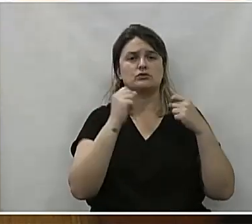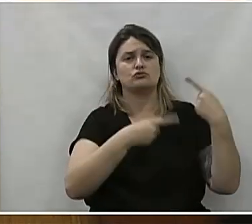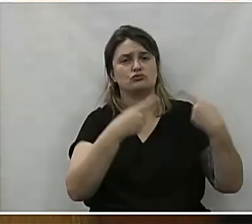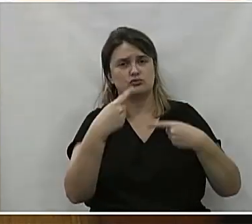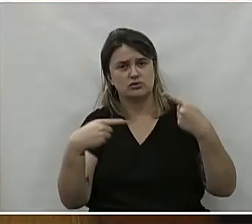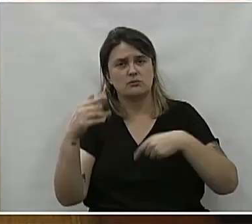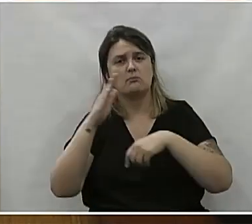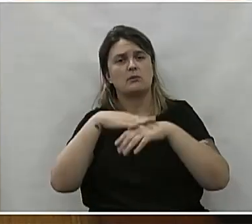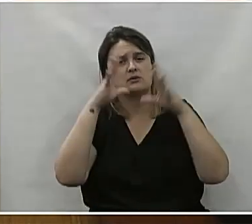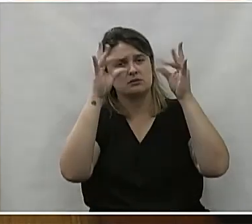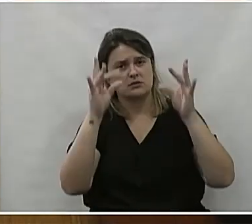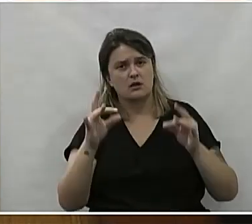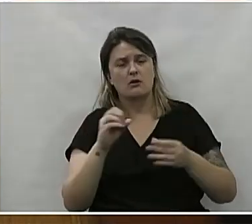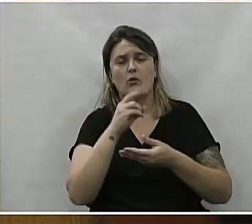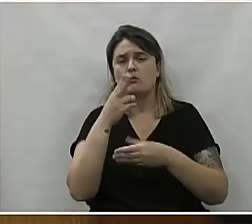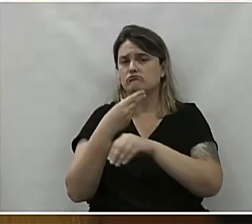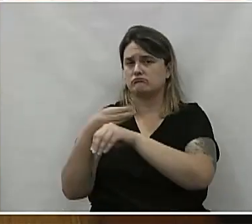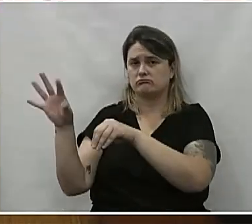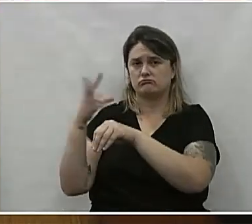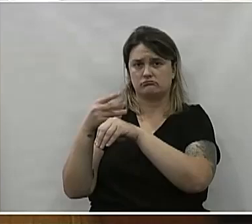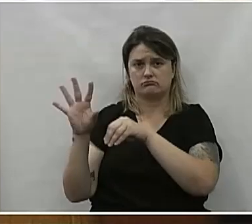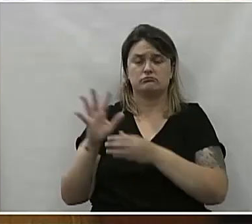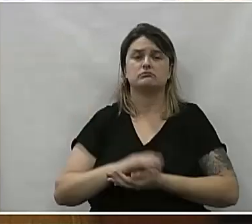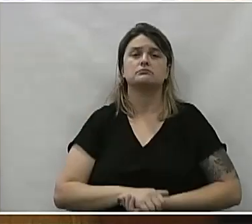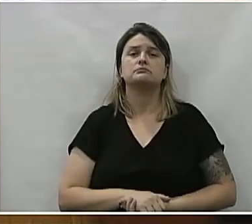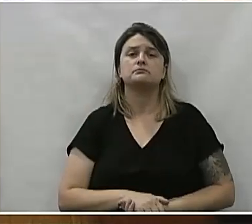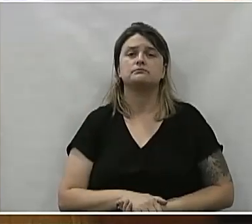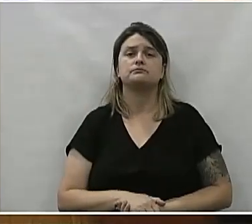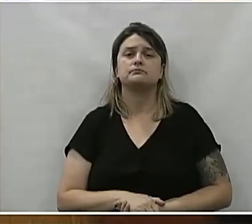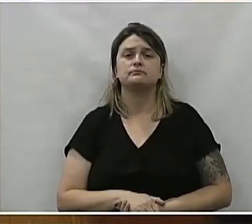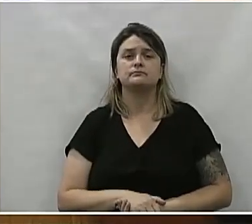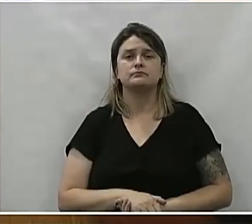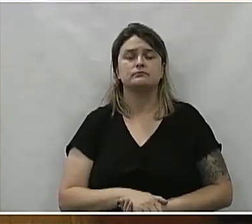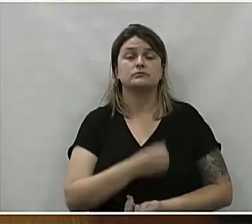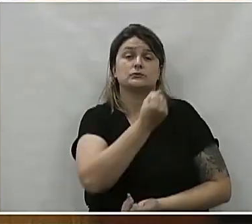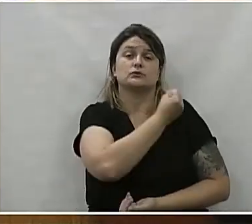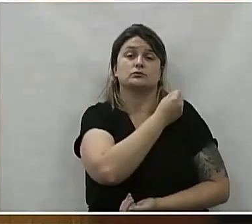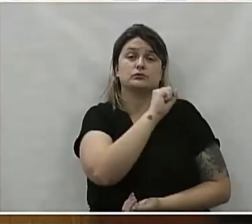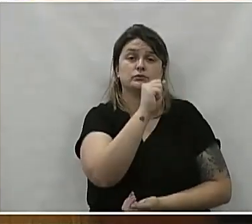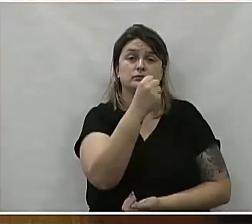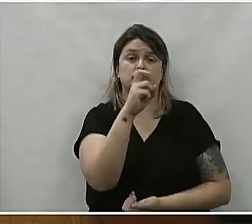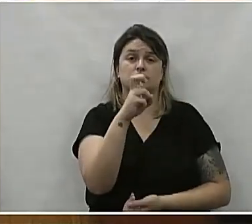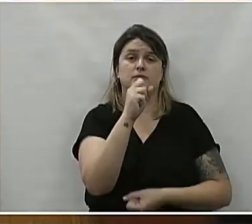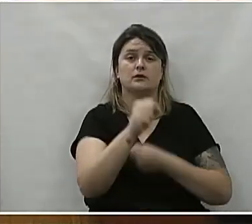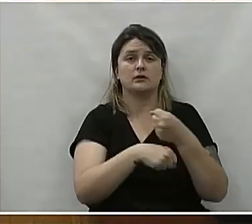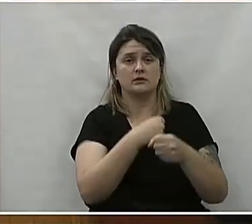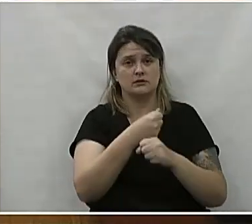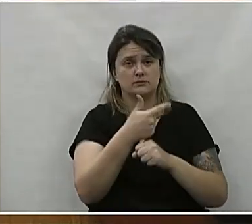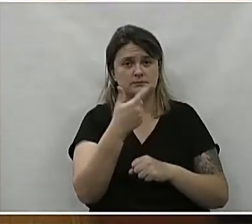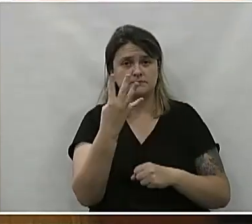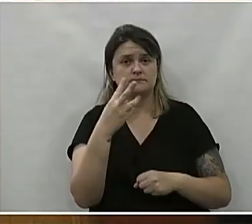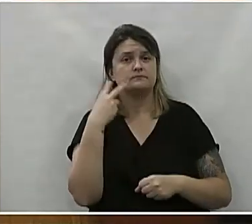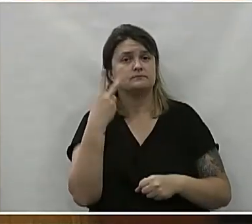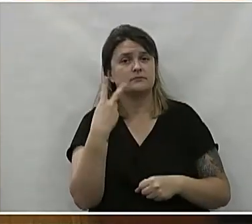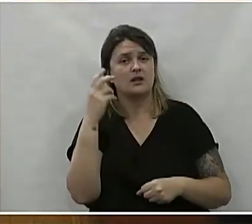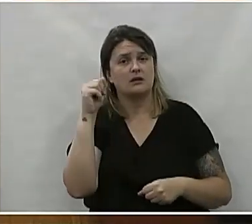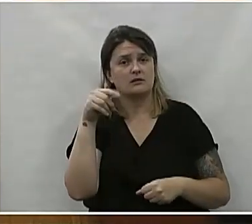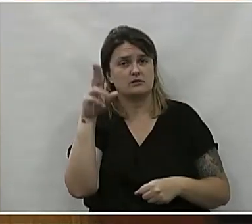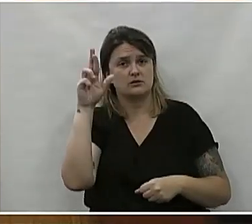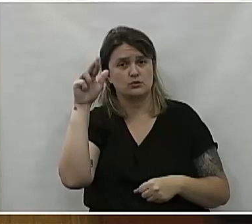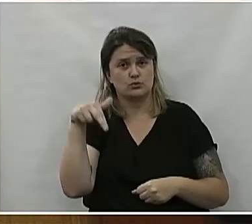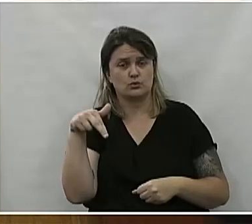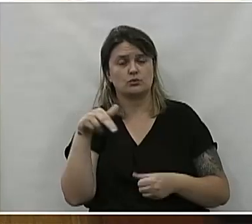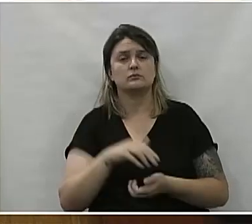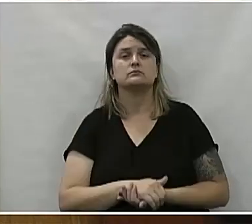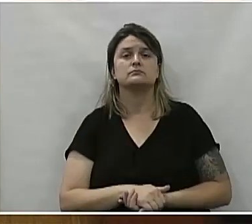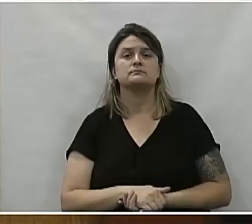discutir mais detalhes Ou fornecer qualquer informação adicional Número 85 de 2024 Governador Anderson Cripa